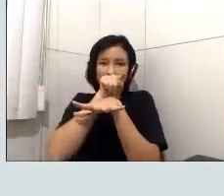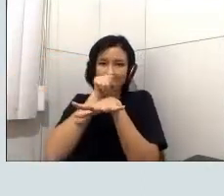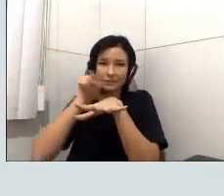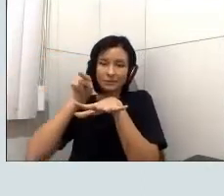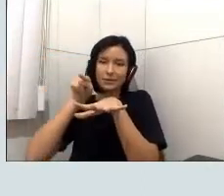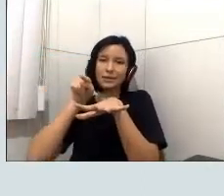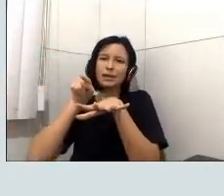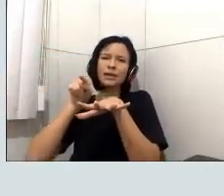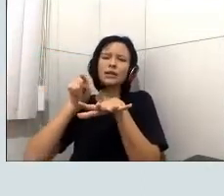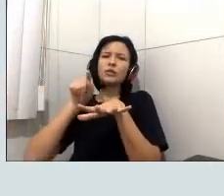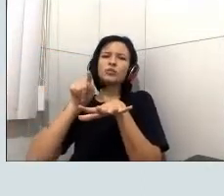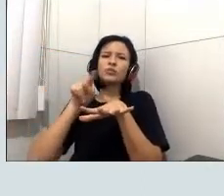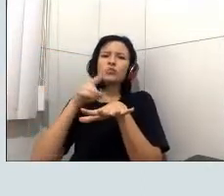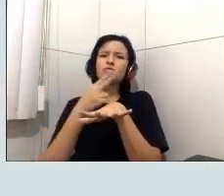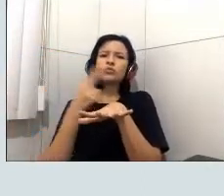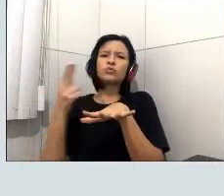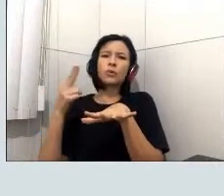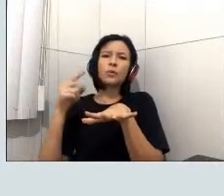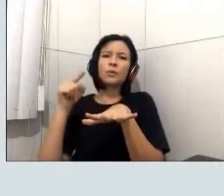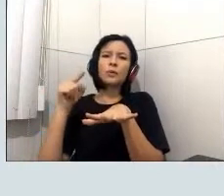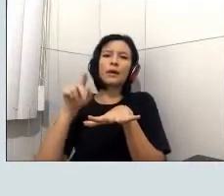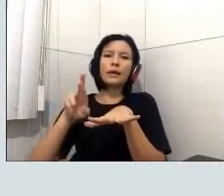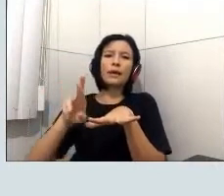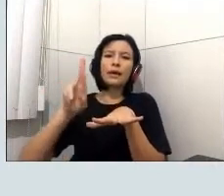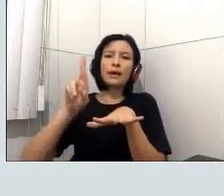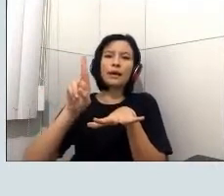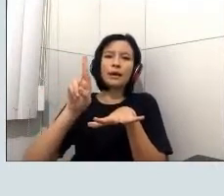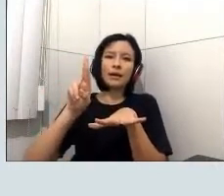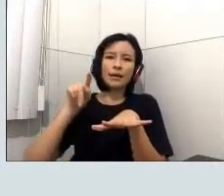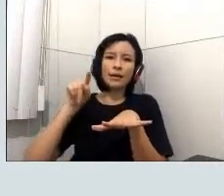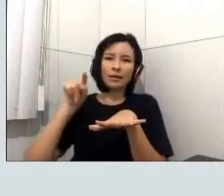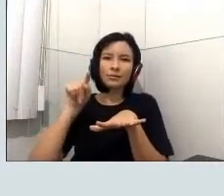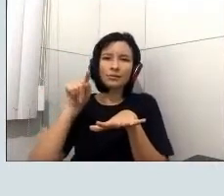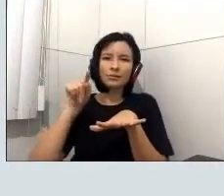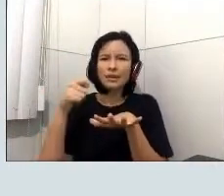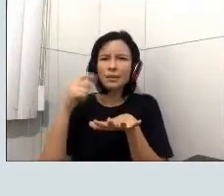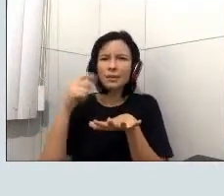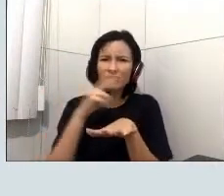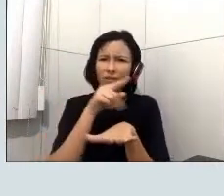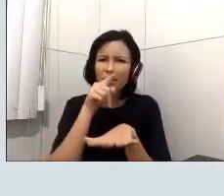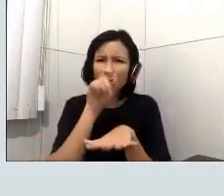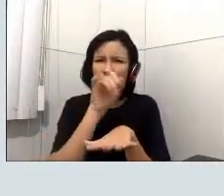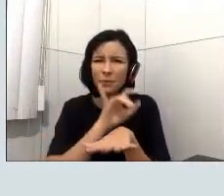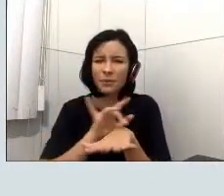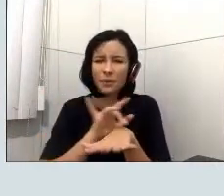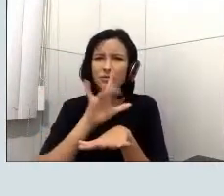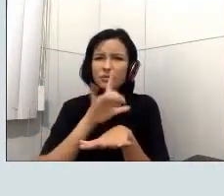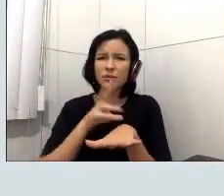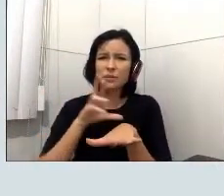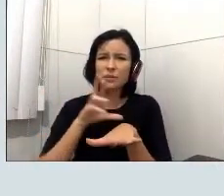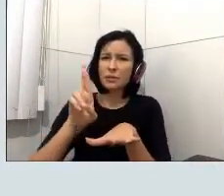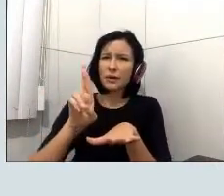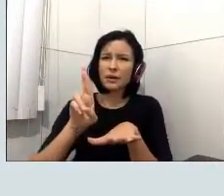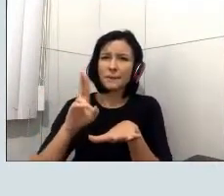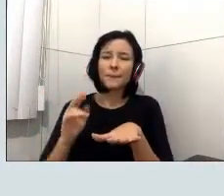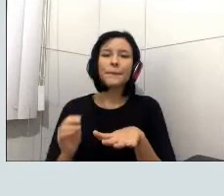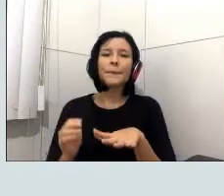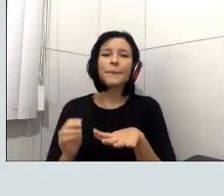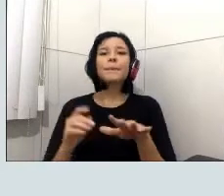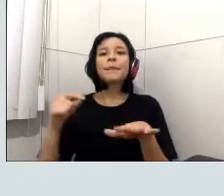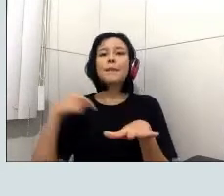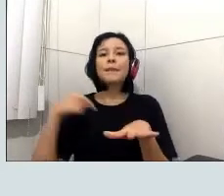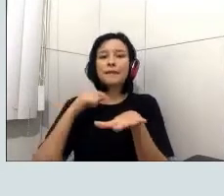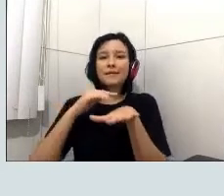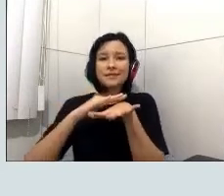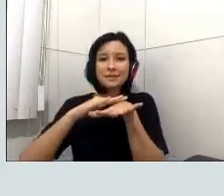É que eu acho que não dá para ver aí o Rzinho, mas é um R, tá? E esse plano é